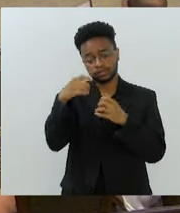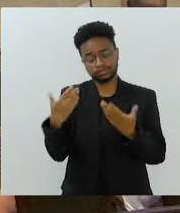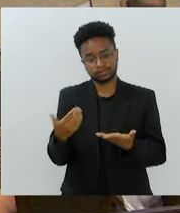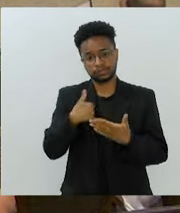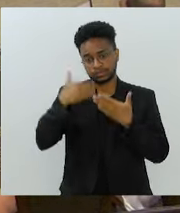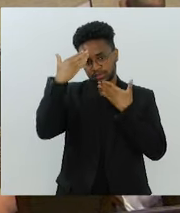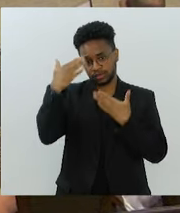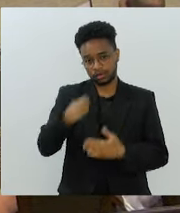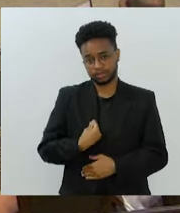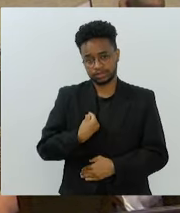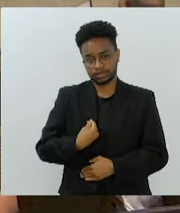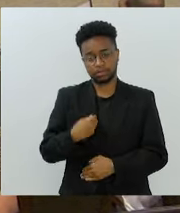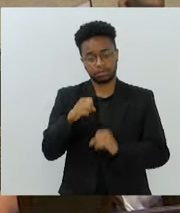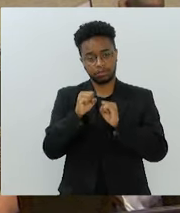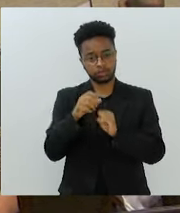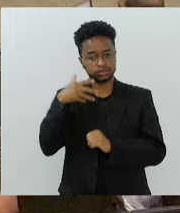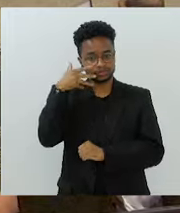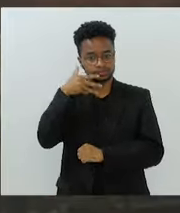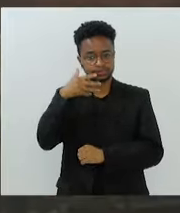palavra é sua.